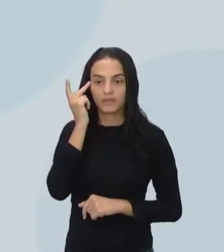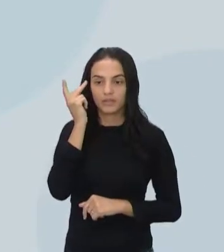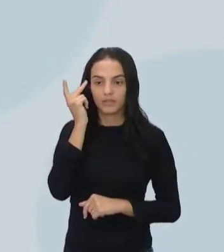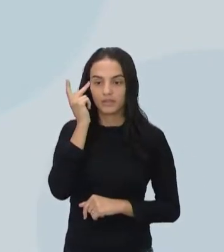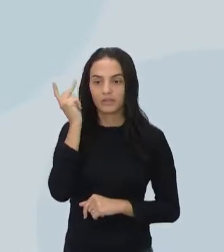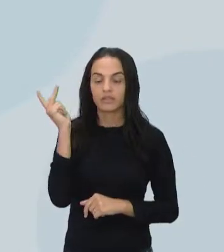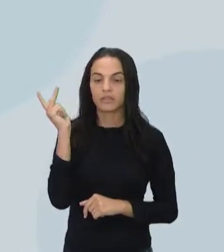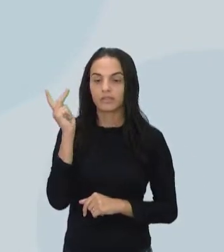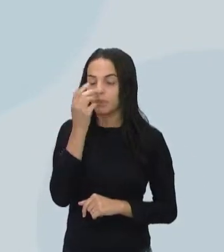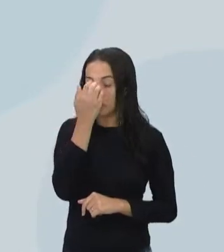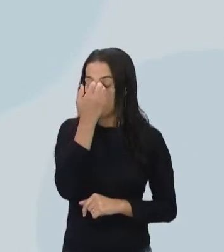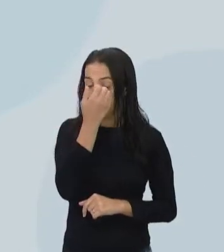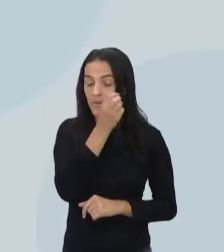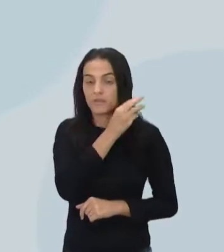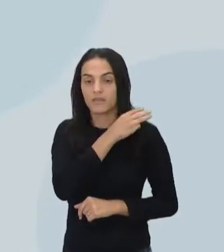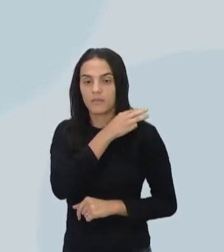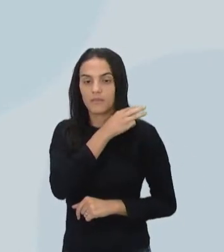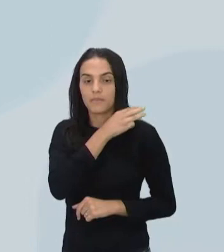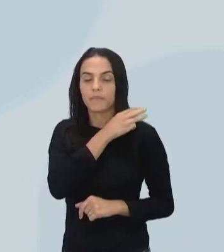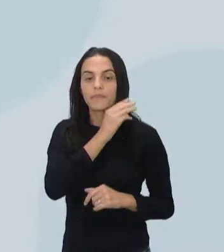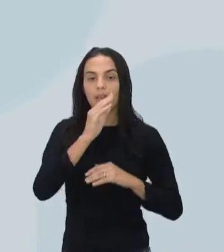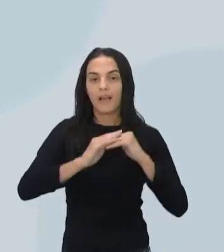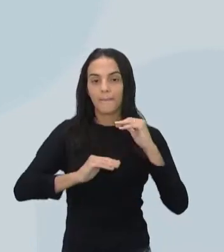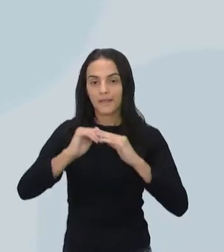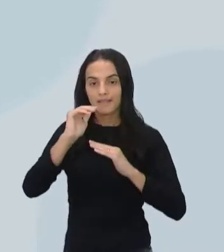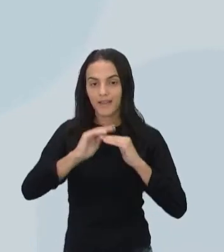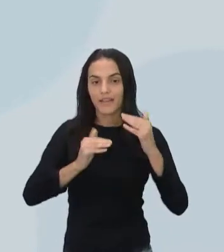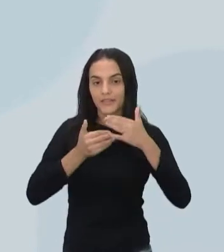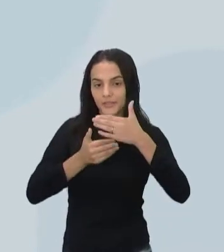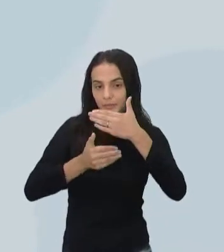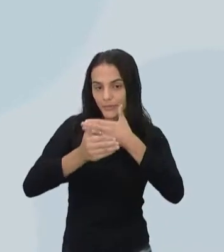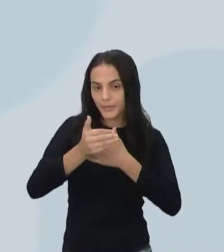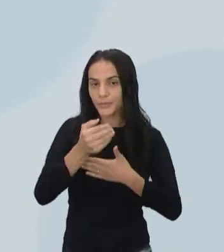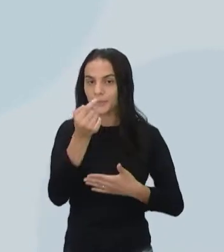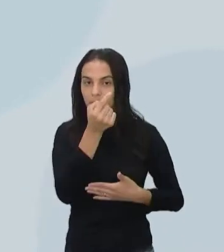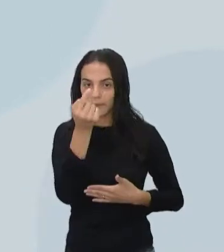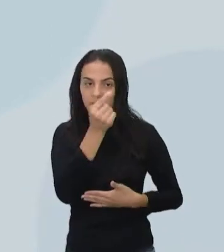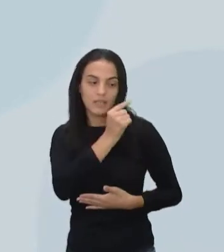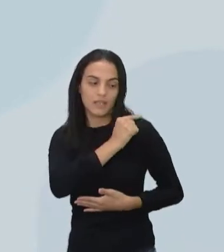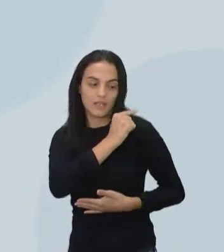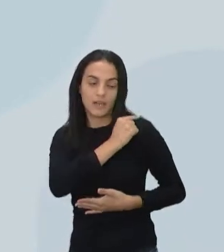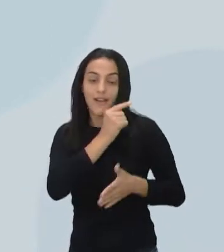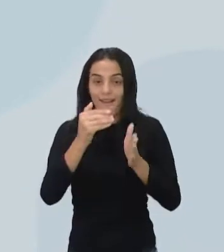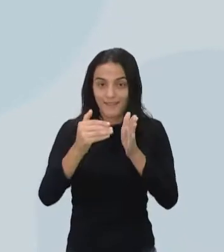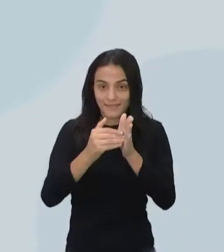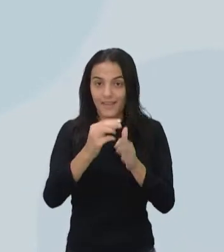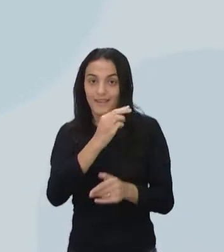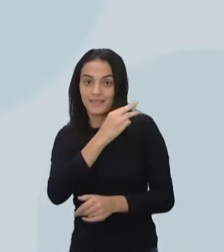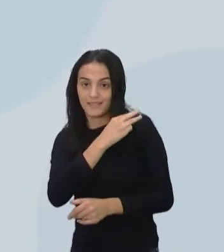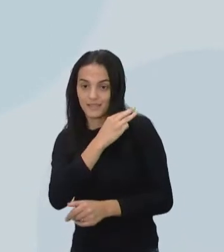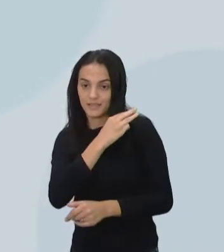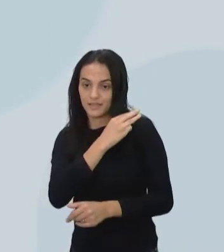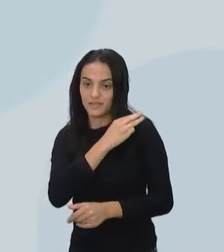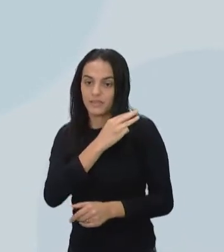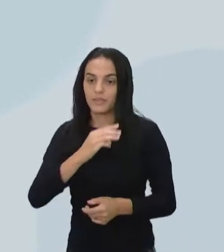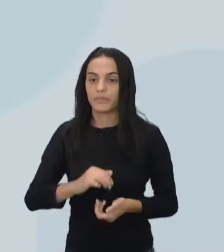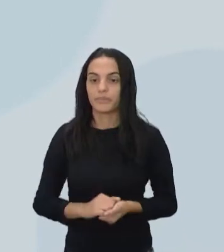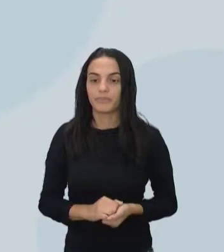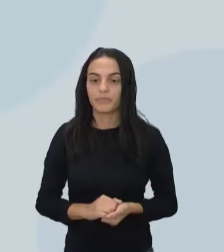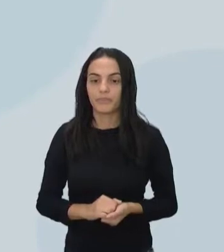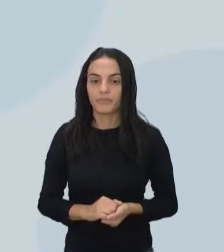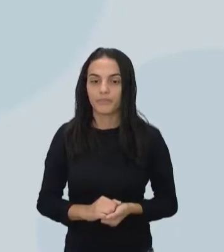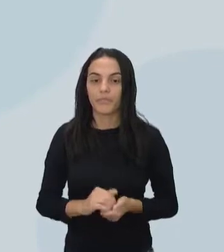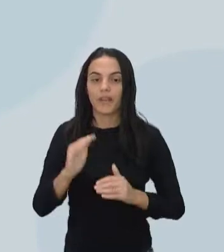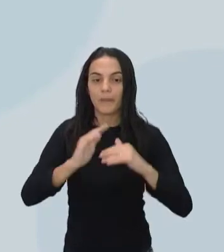médio, a habilidade que percorre da primeira série do ensino médio à terceira série do ensino médio,